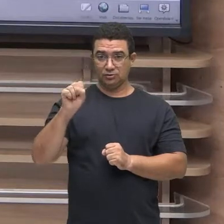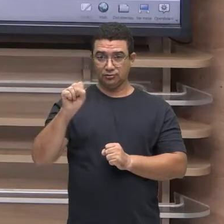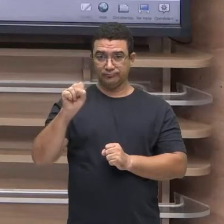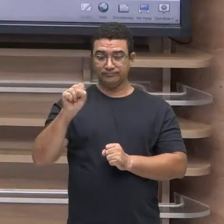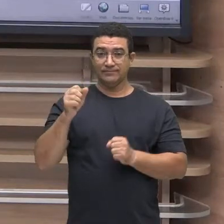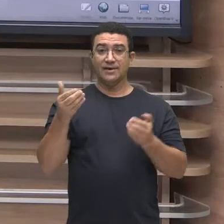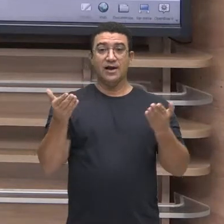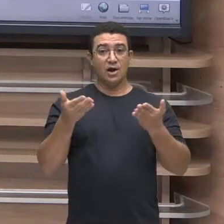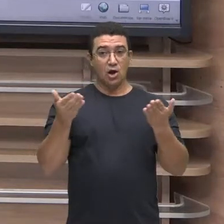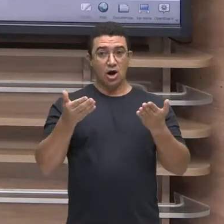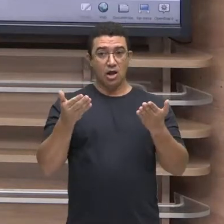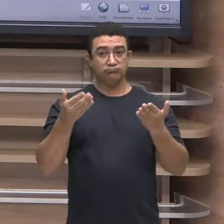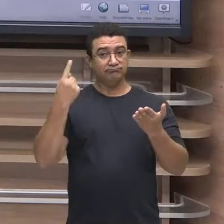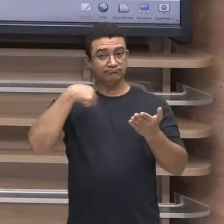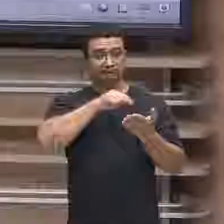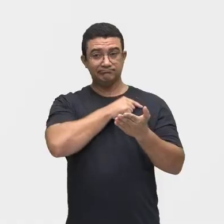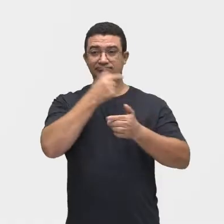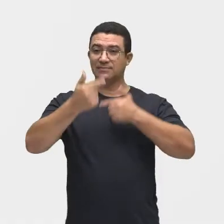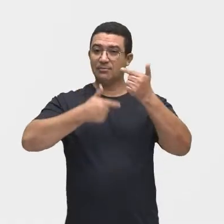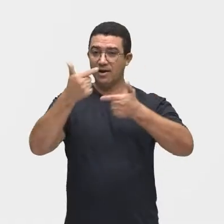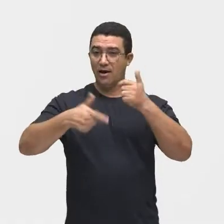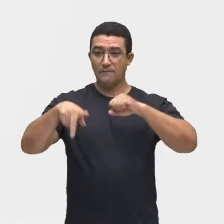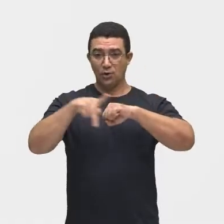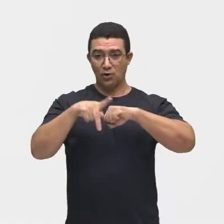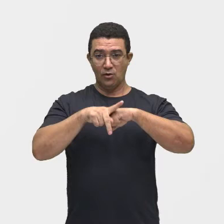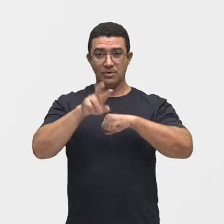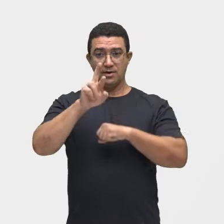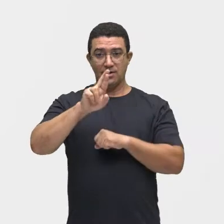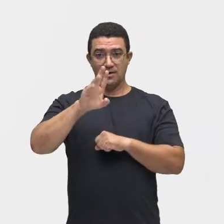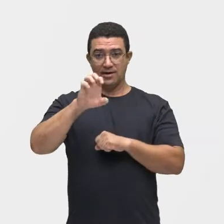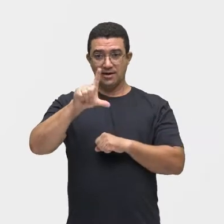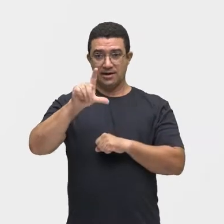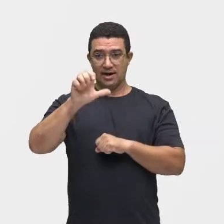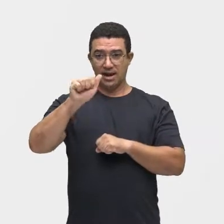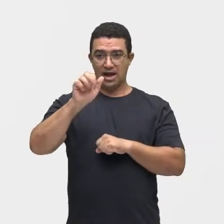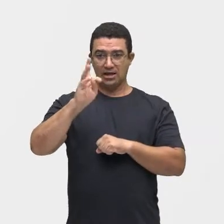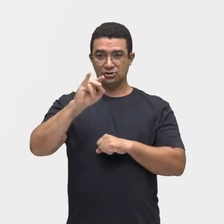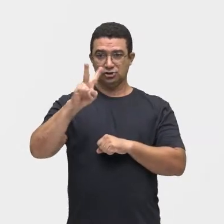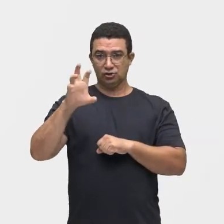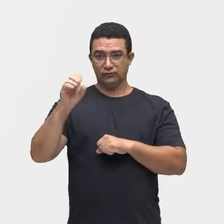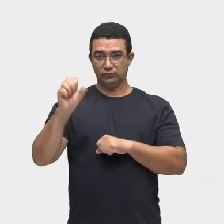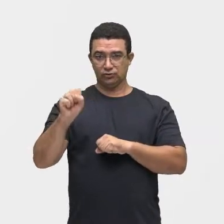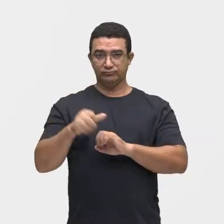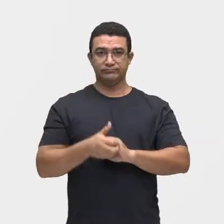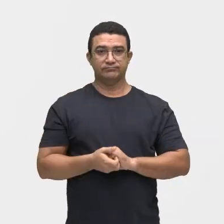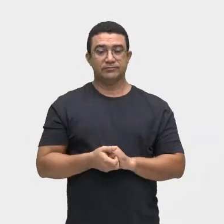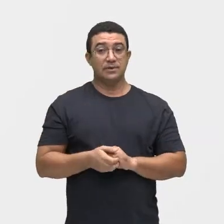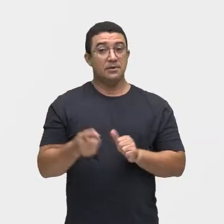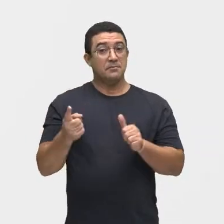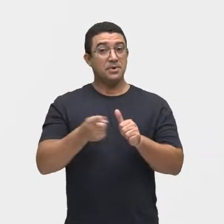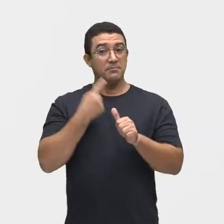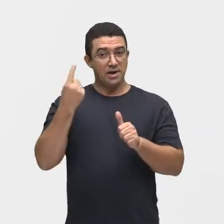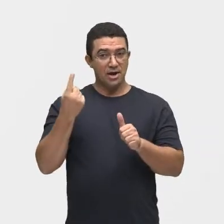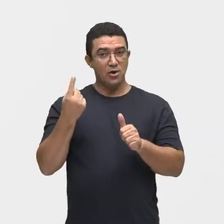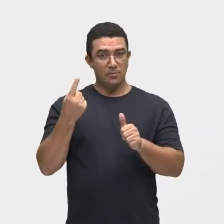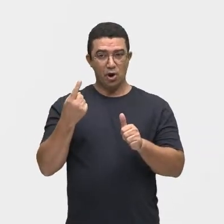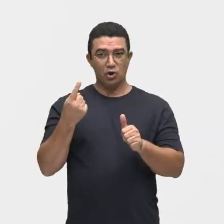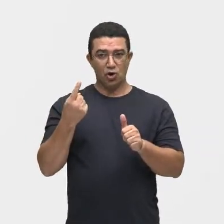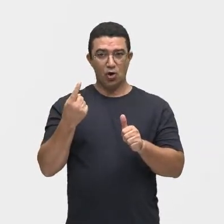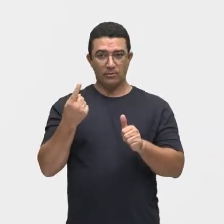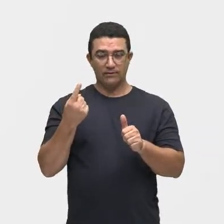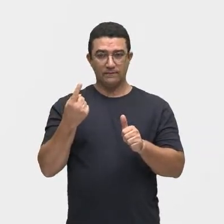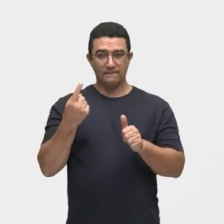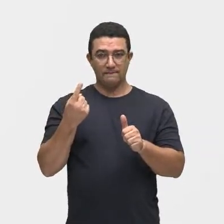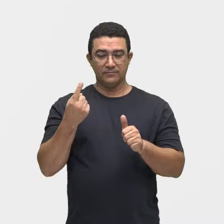trabalhar os pronomes relativos. Então, o pronome que, né, o primeiro pronome que nós